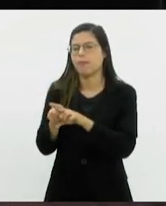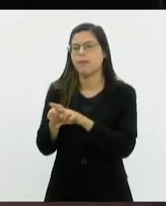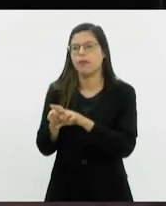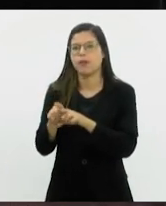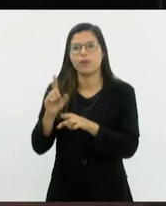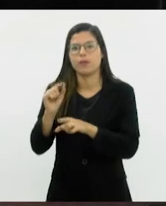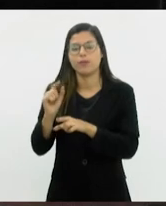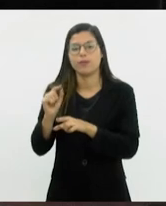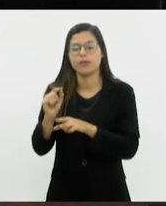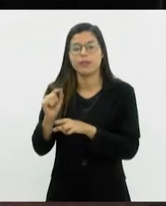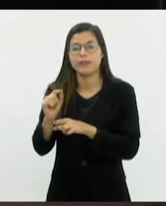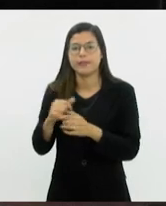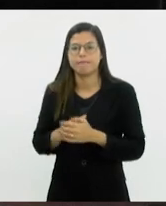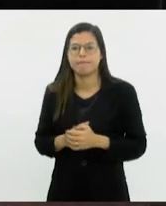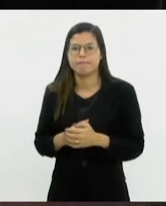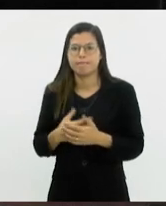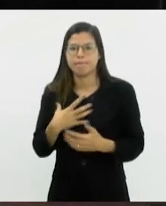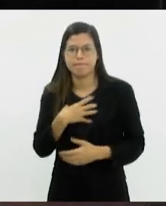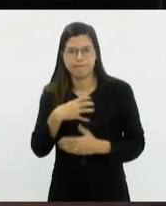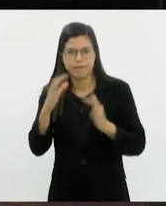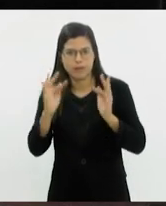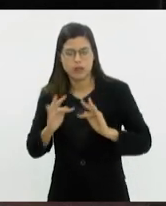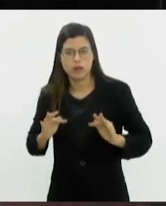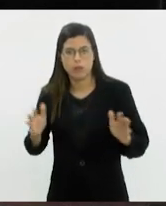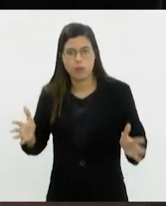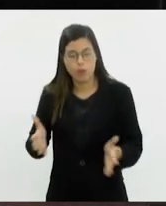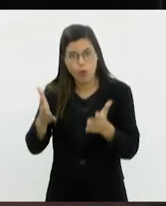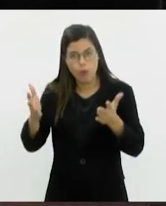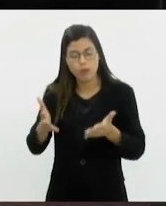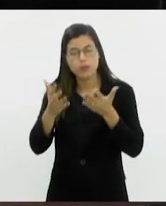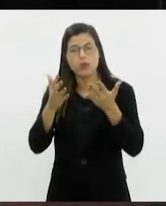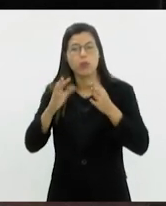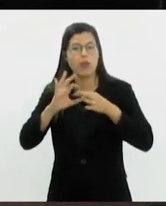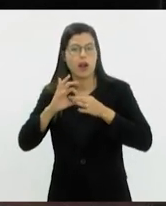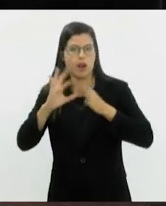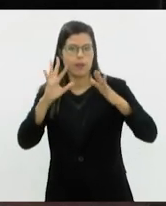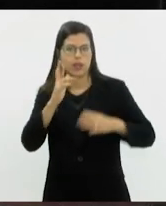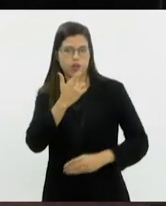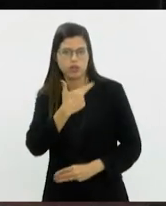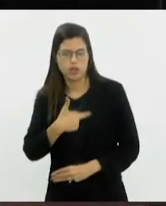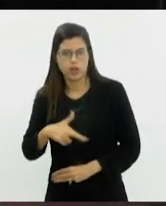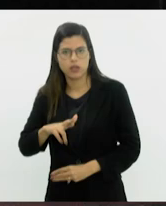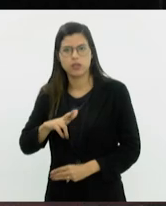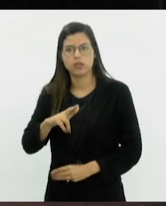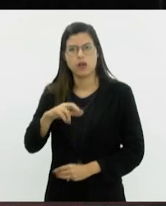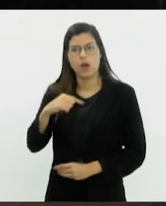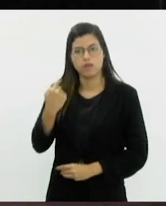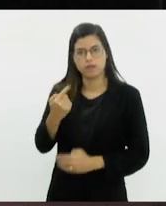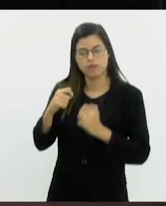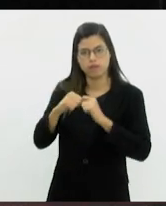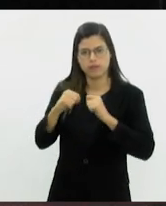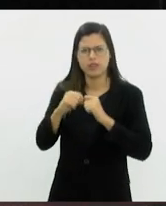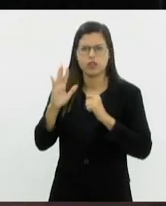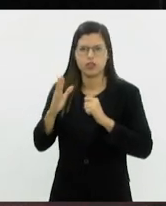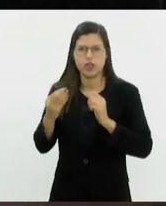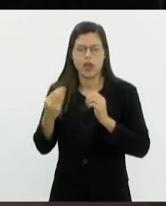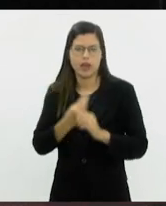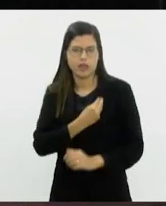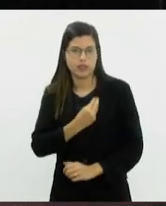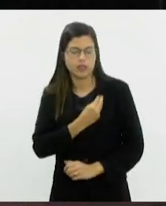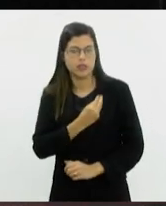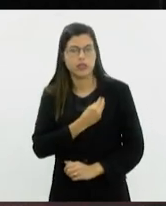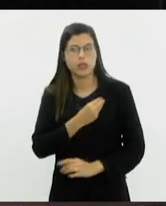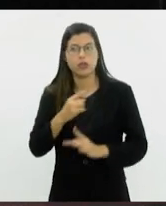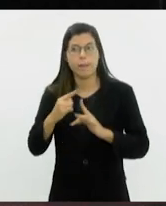uma ampla rede de promoção da liberdade religiosa que a gente está estabelecendo, ela já existe, já está